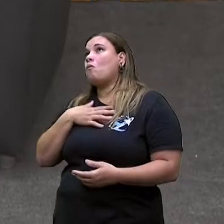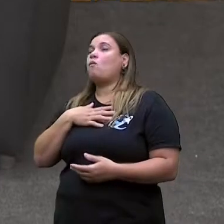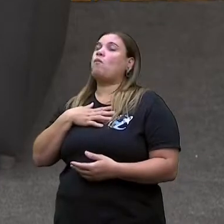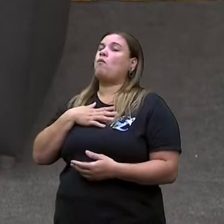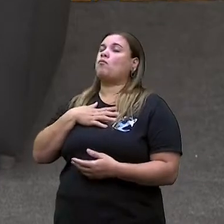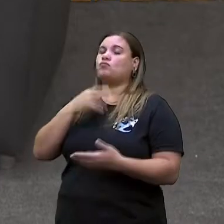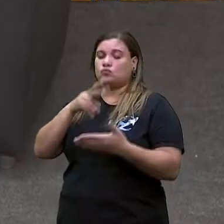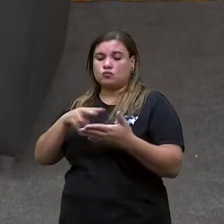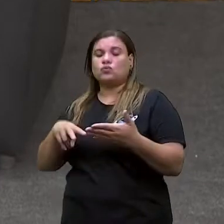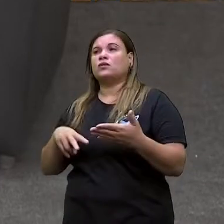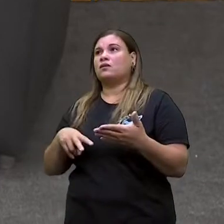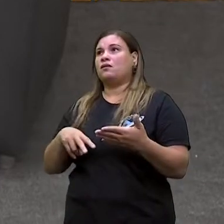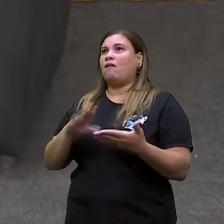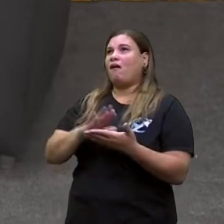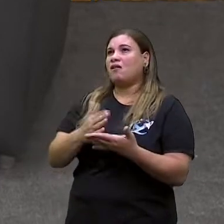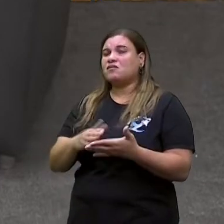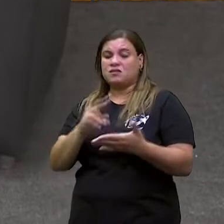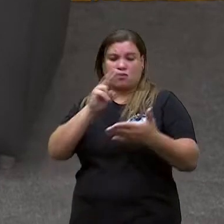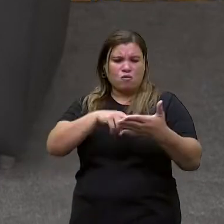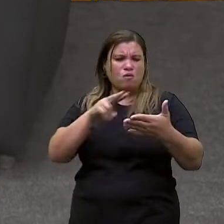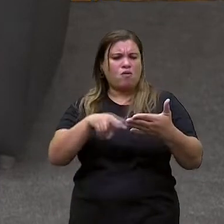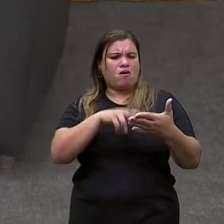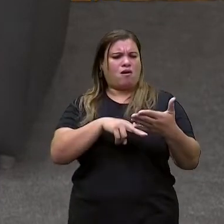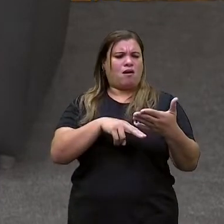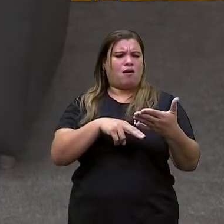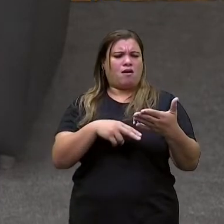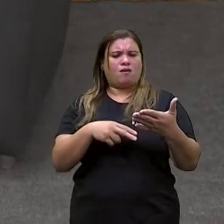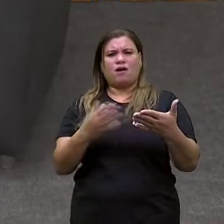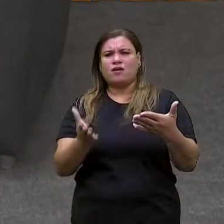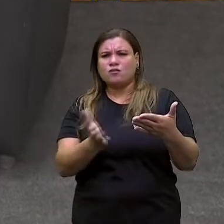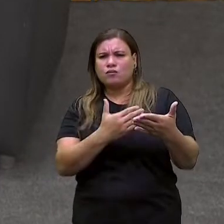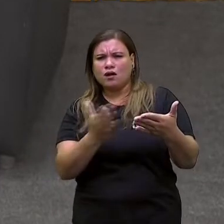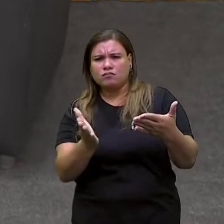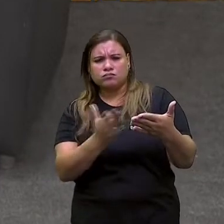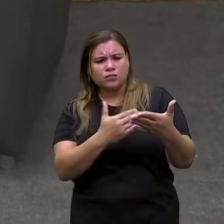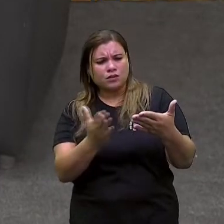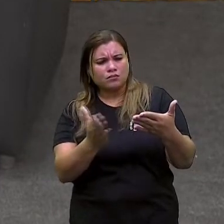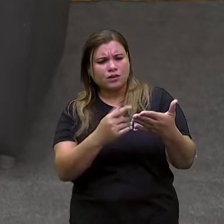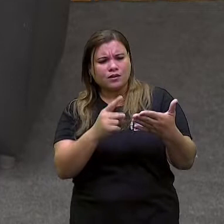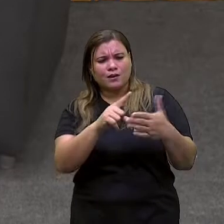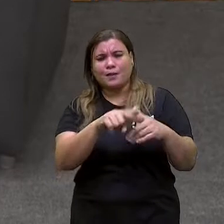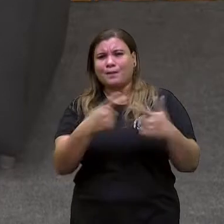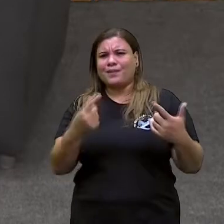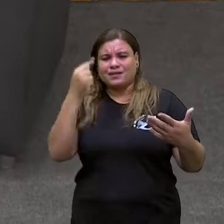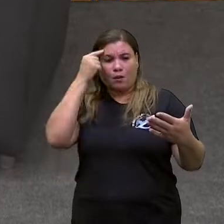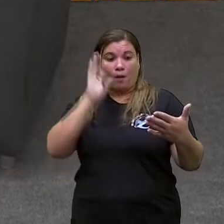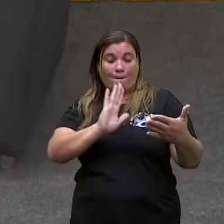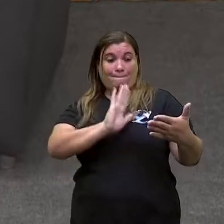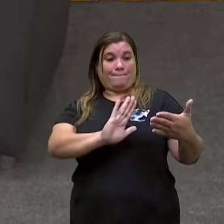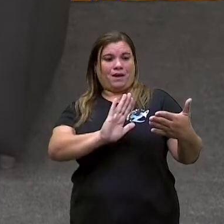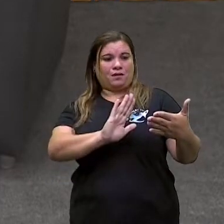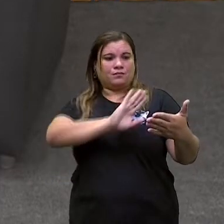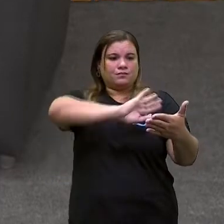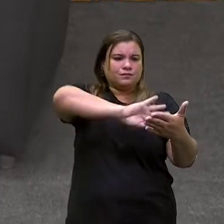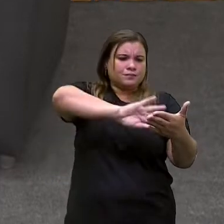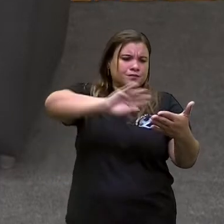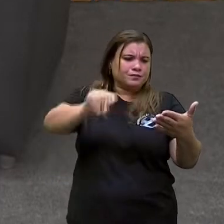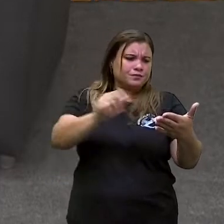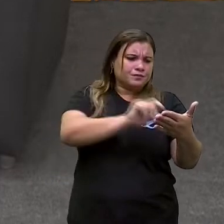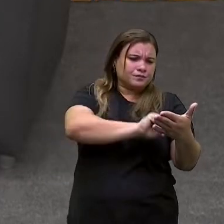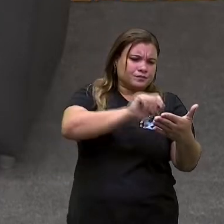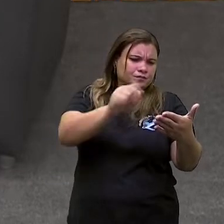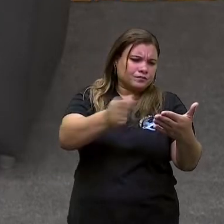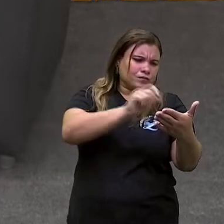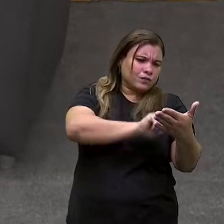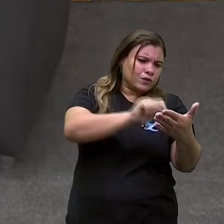mais uns quatro, volto mais um. Leio três páginas, volto uma. Então, eu demoro muito a terminar de ler um livro. Então, eu